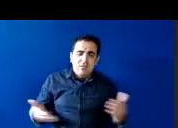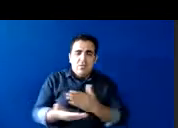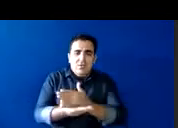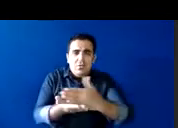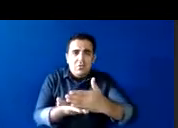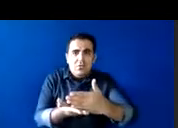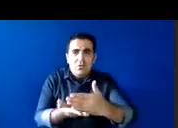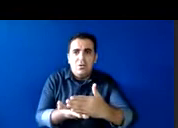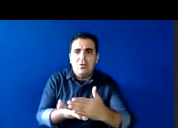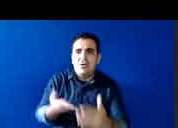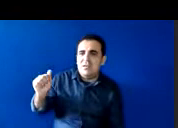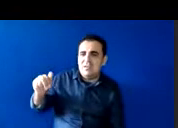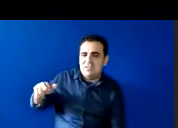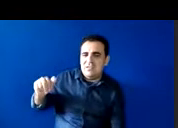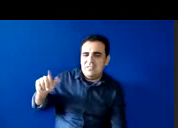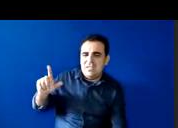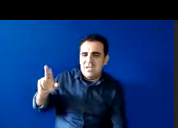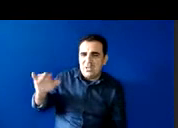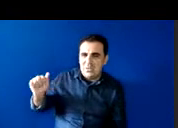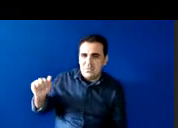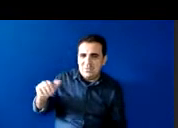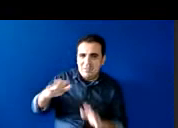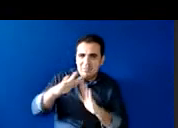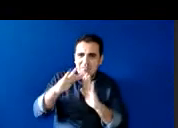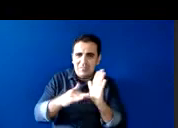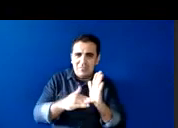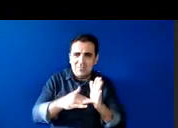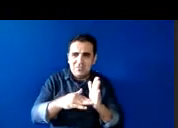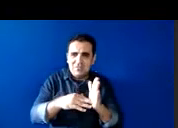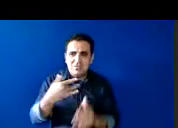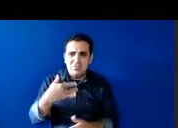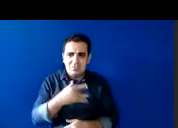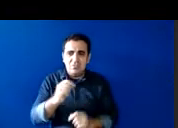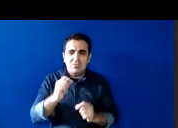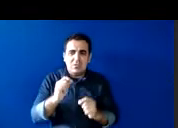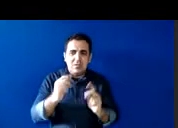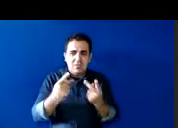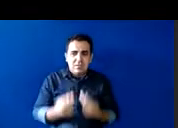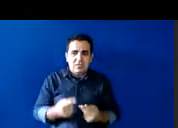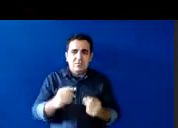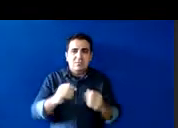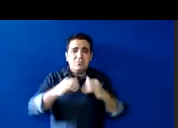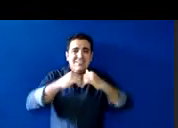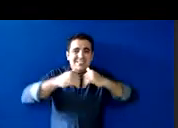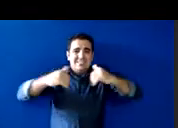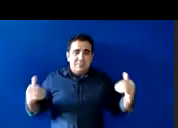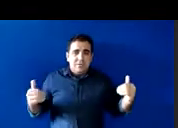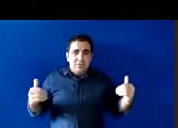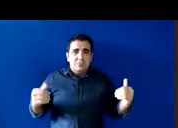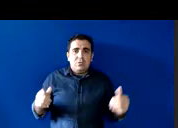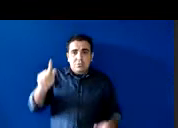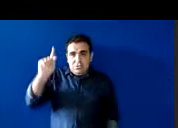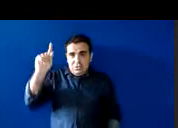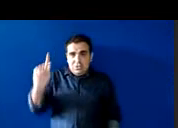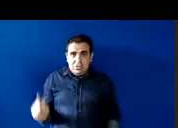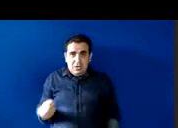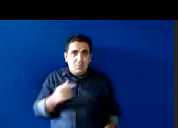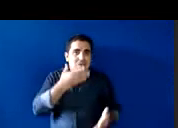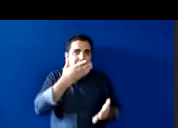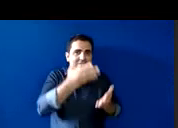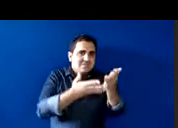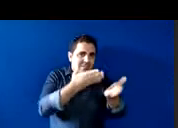princípio, né, Ana Lúcia, da política de humanização, da inseparabilidade entre gestão e